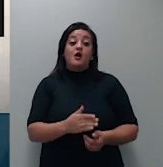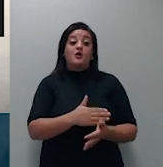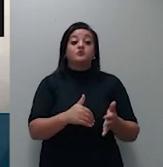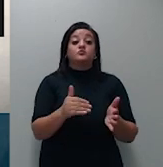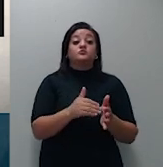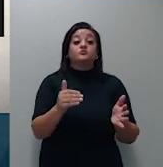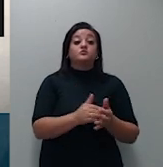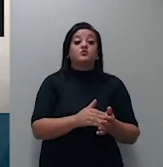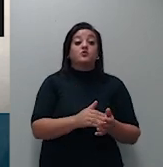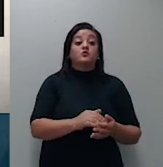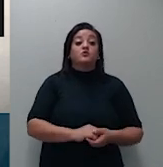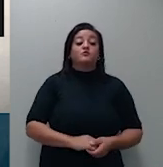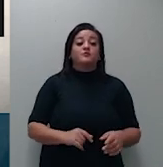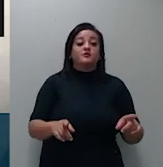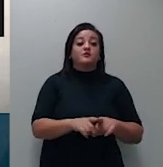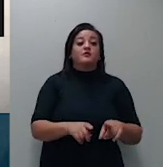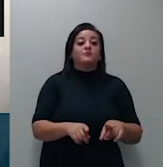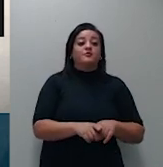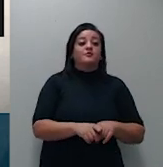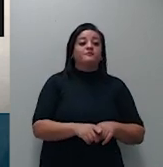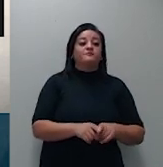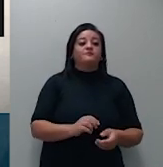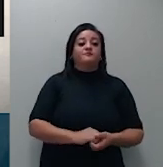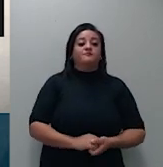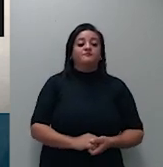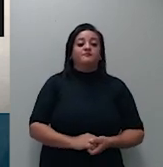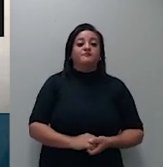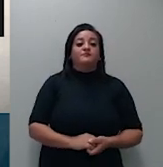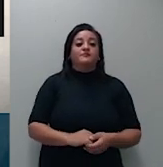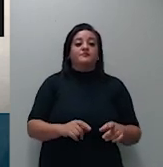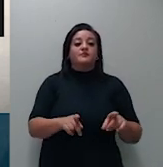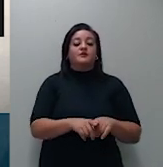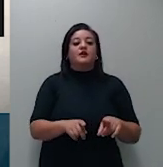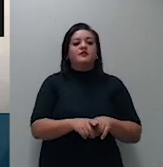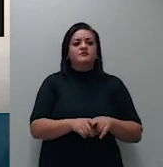toda a agência e